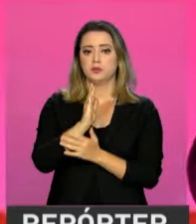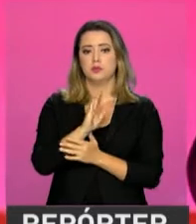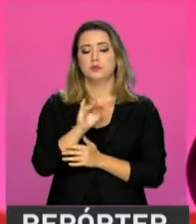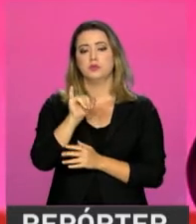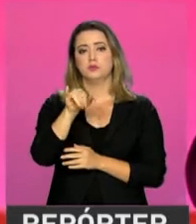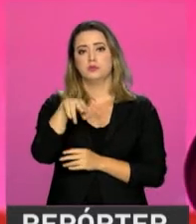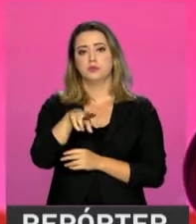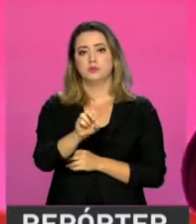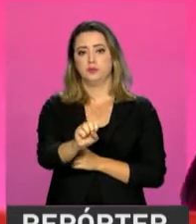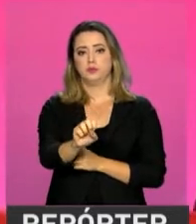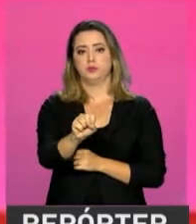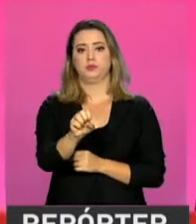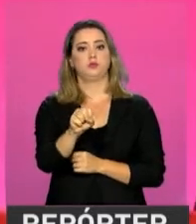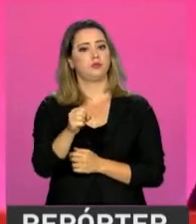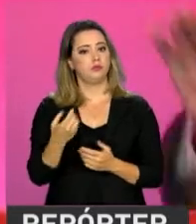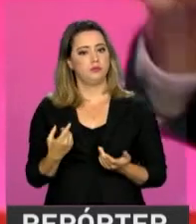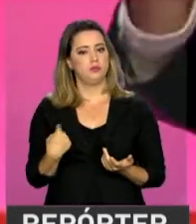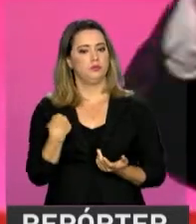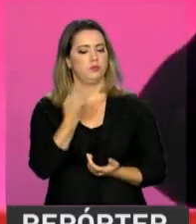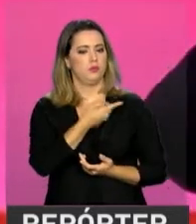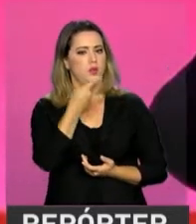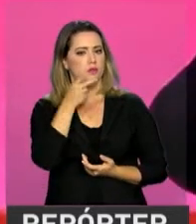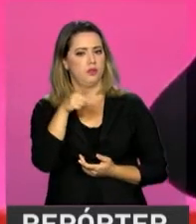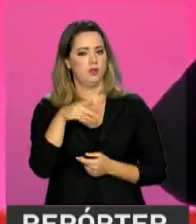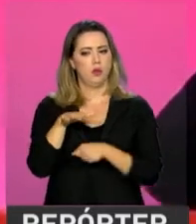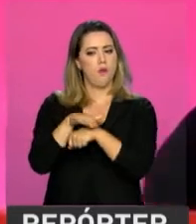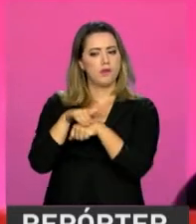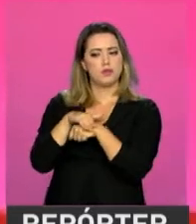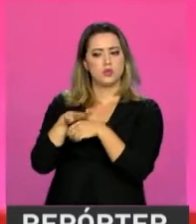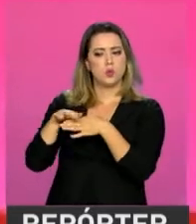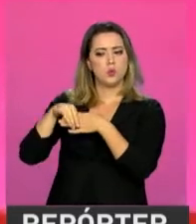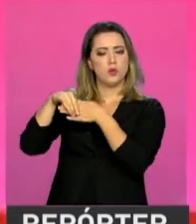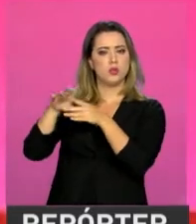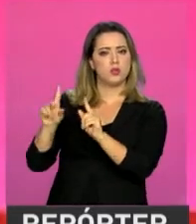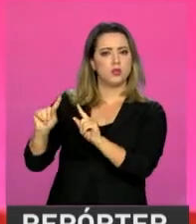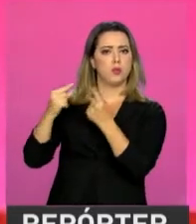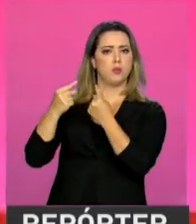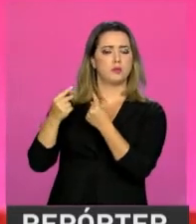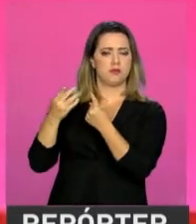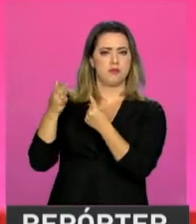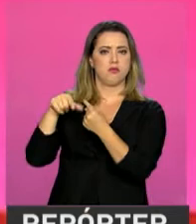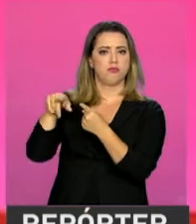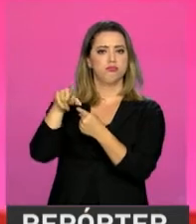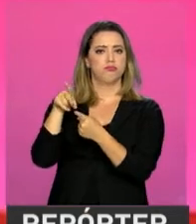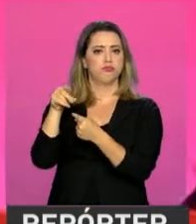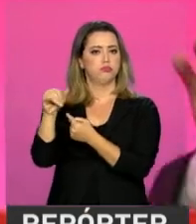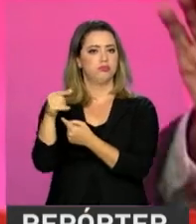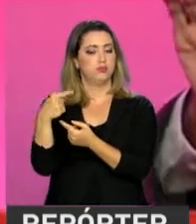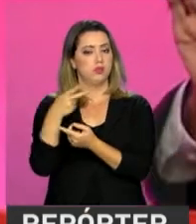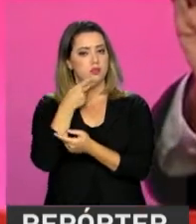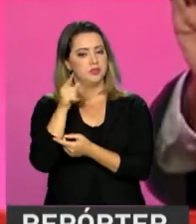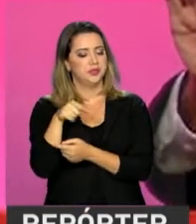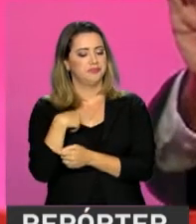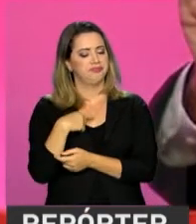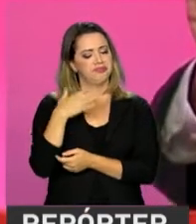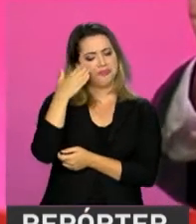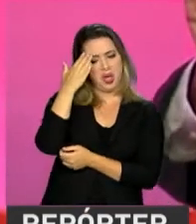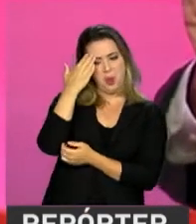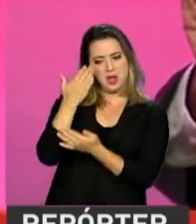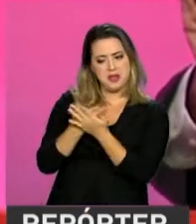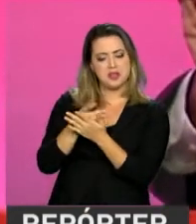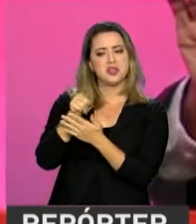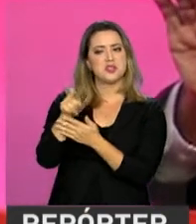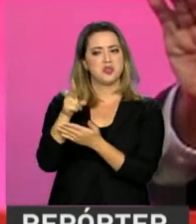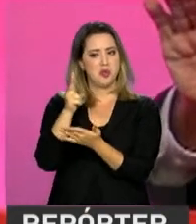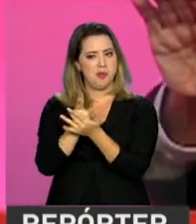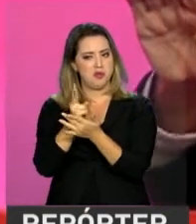agora então eu digo eu estava conversando com um grande líder da oposição dia 10 eu falei eu tenho certeza que apesar